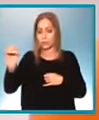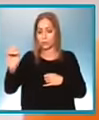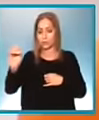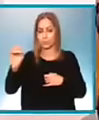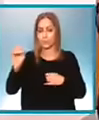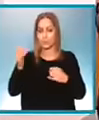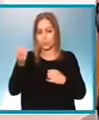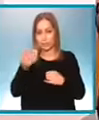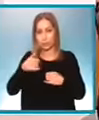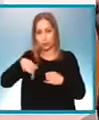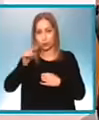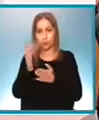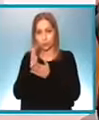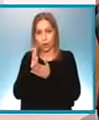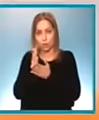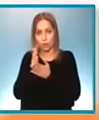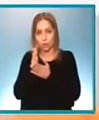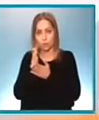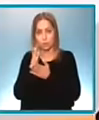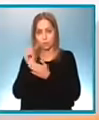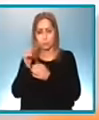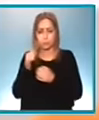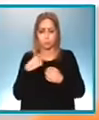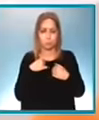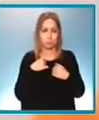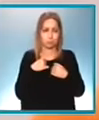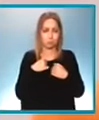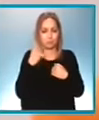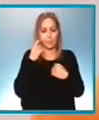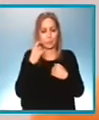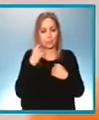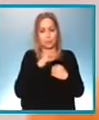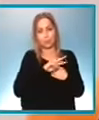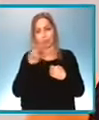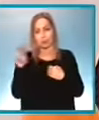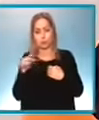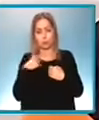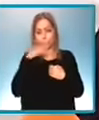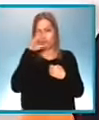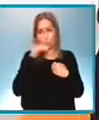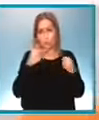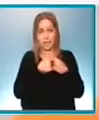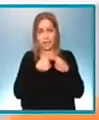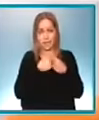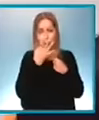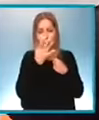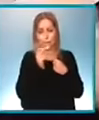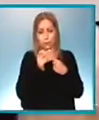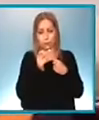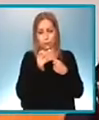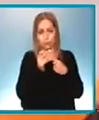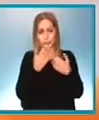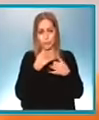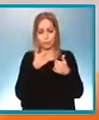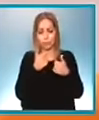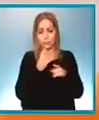para a escola? Sim. Então nós vamos, porque ninguém achou que aquilo veio durar 4 anos. Tanto tempo, não é? Pois é. Mas fizemos bem, porque o nosso